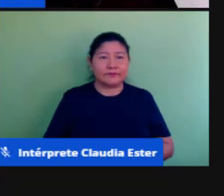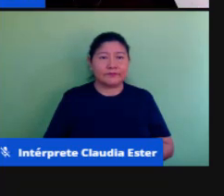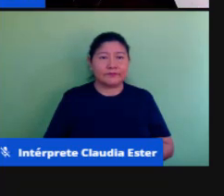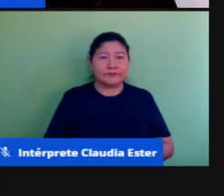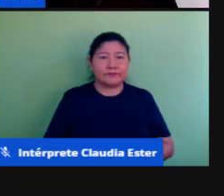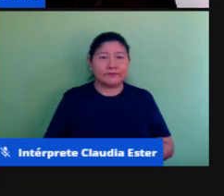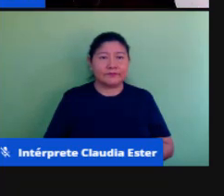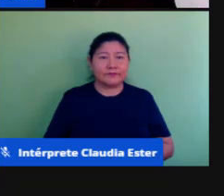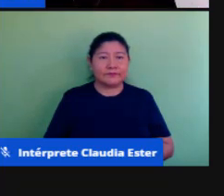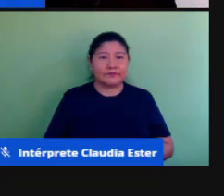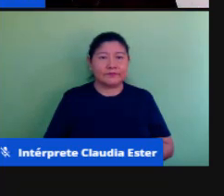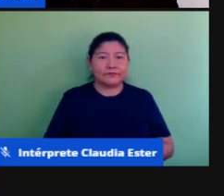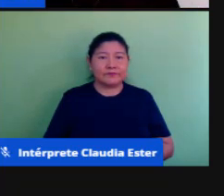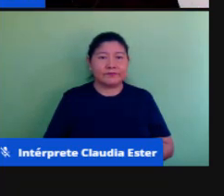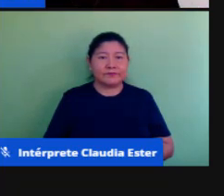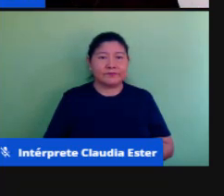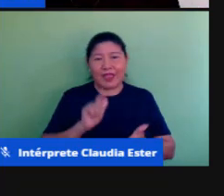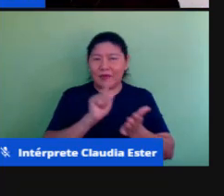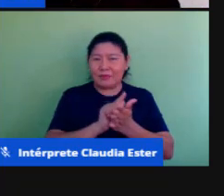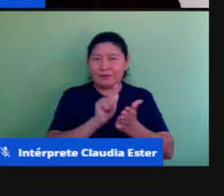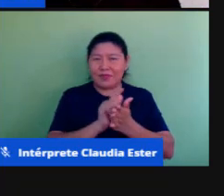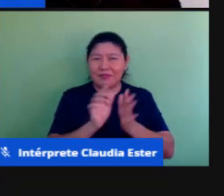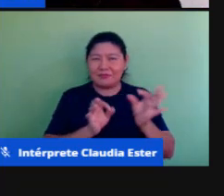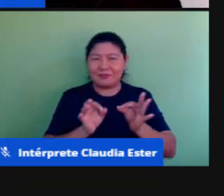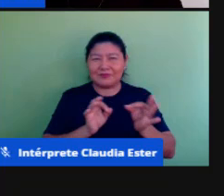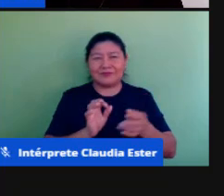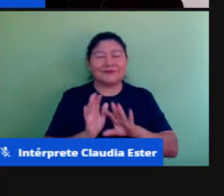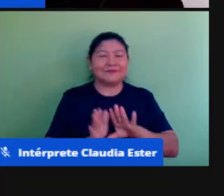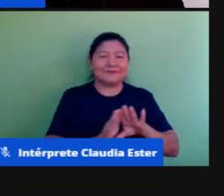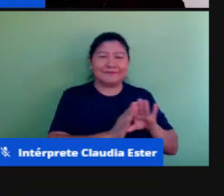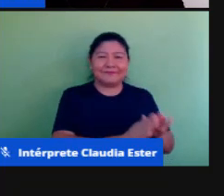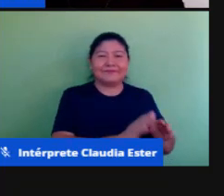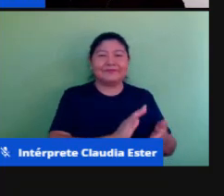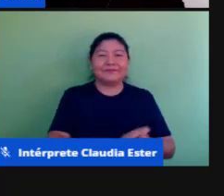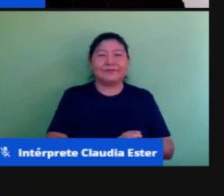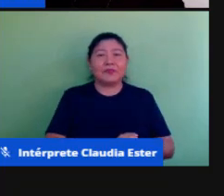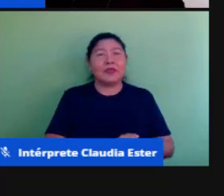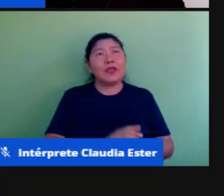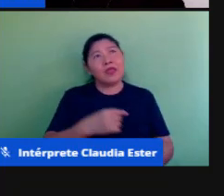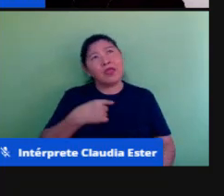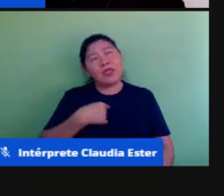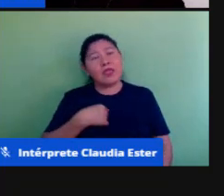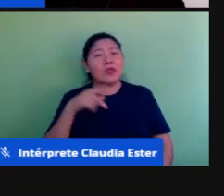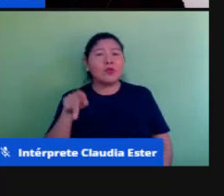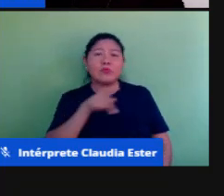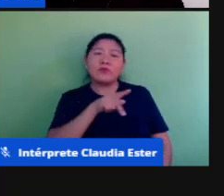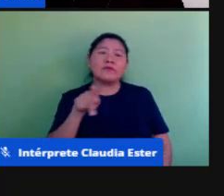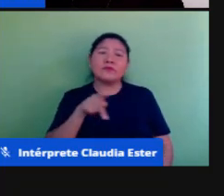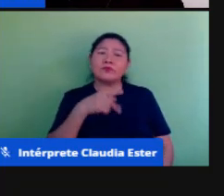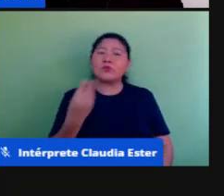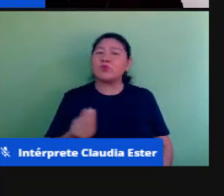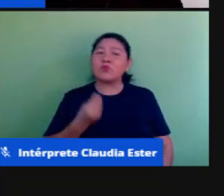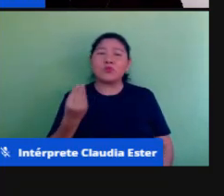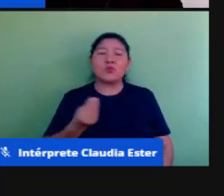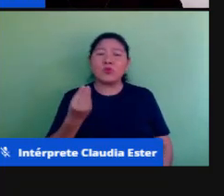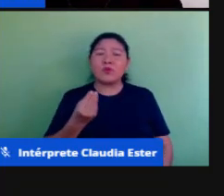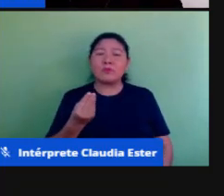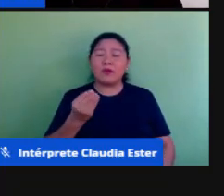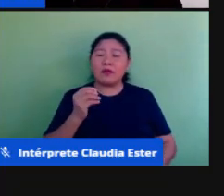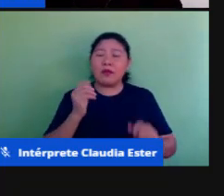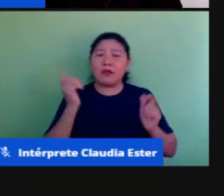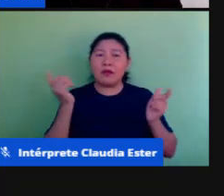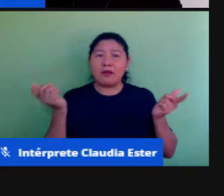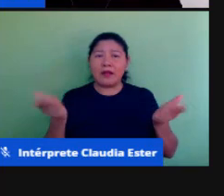Estou 10 aqui. O que eu posso estar fazendo para poder ajudar? Eu acho que eu até já falei isso